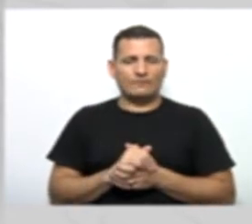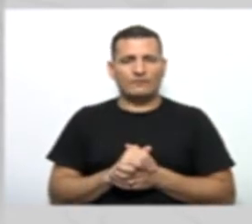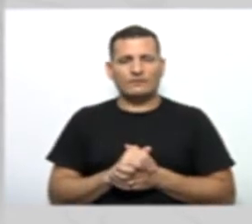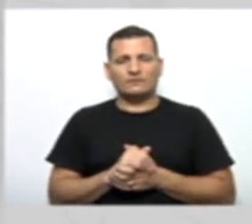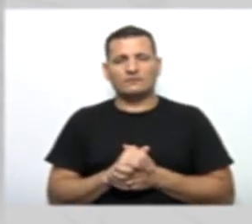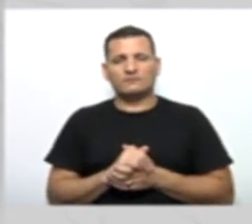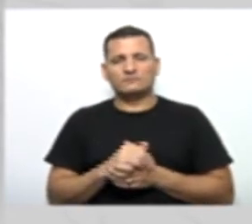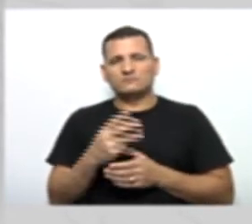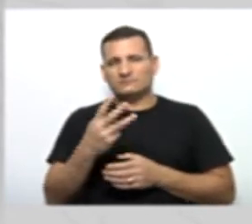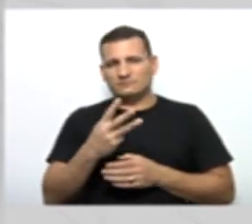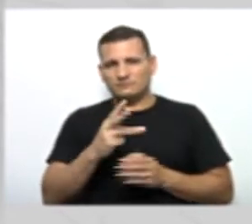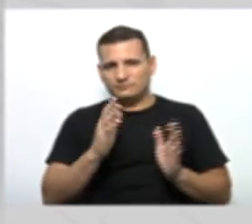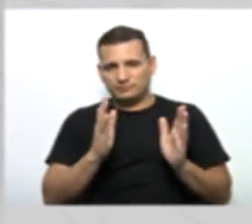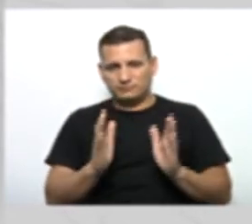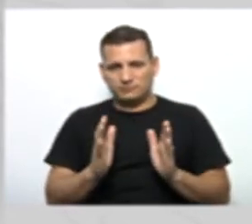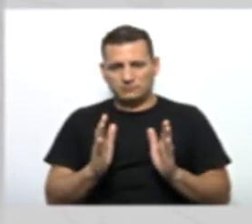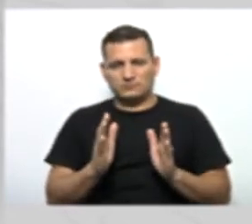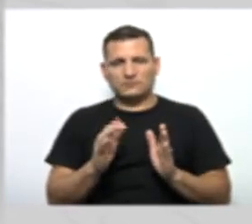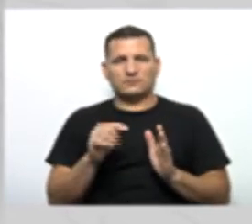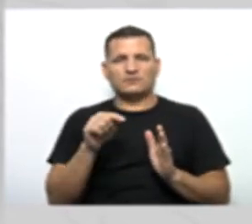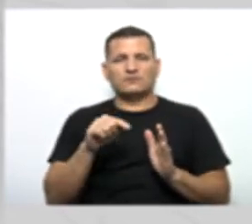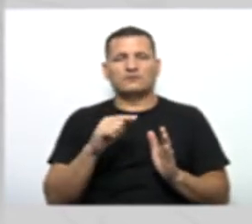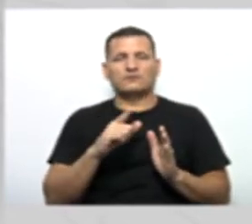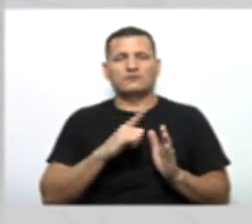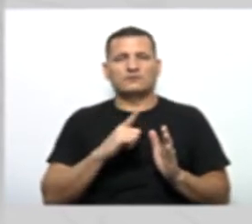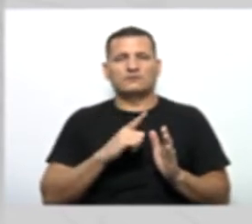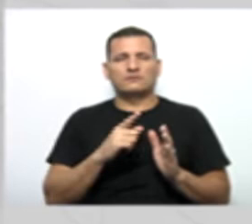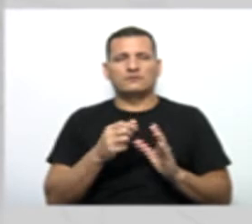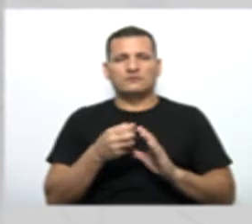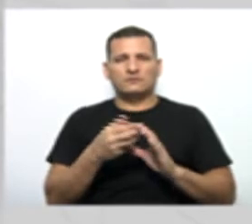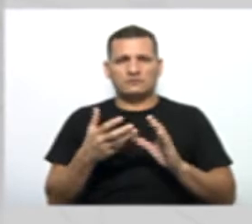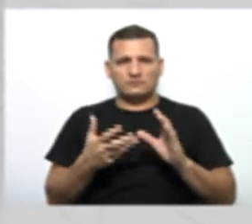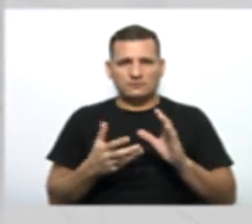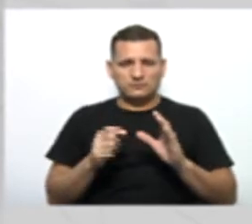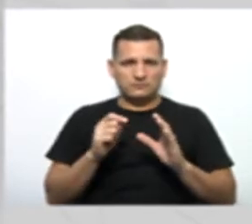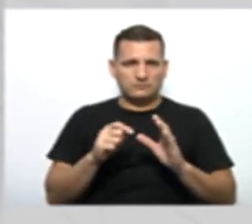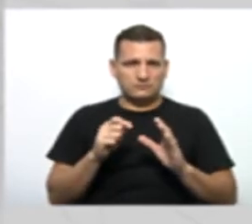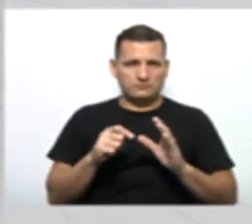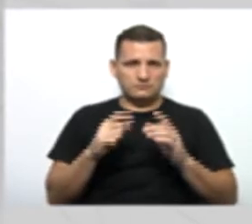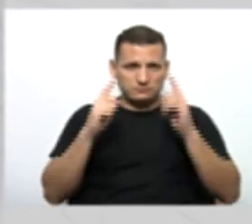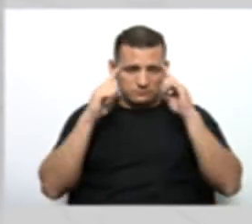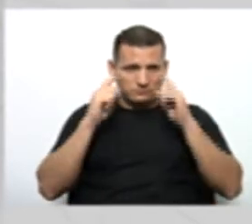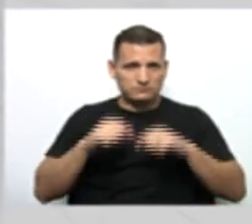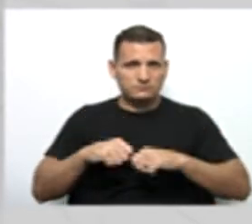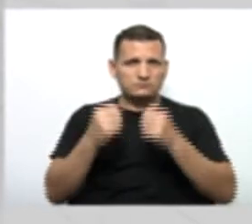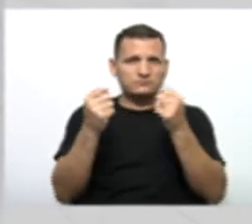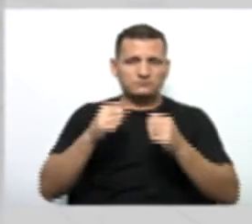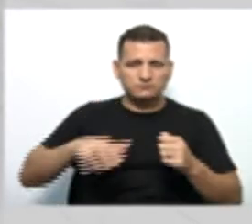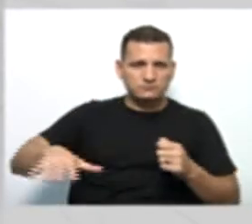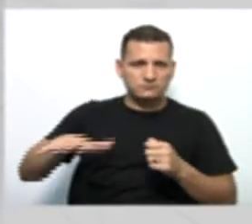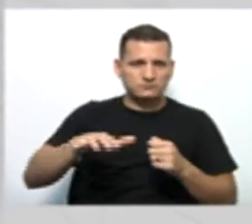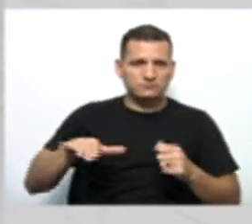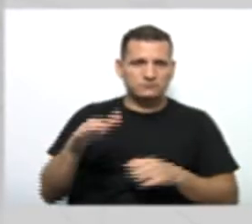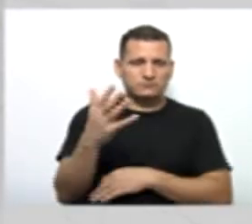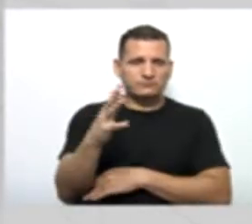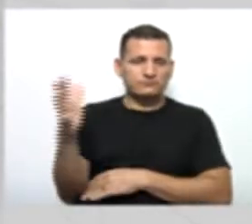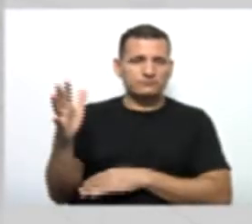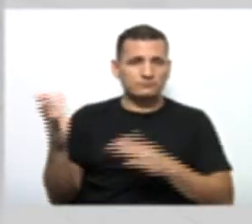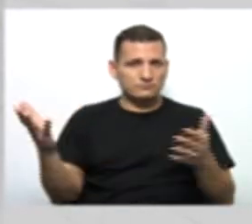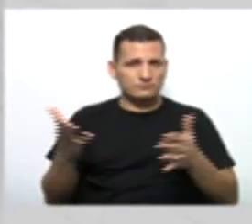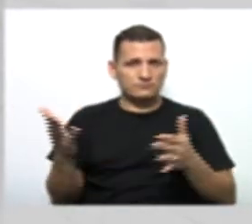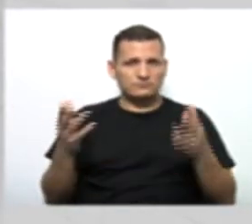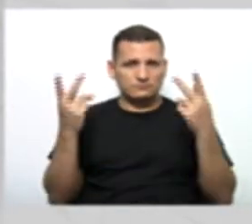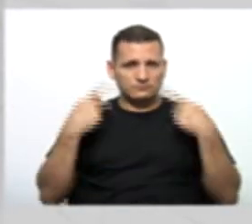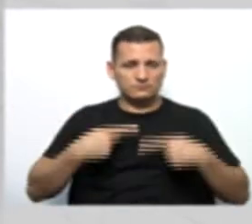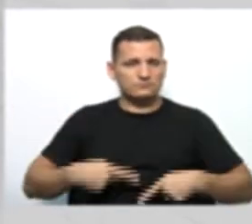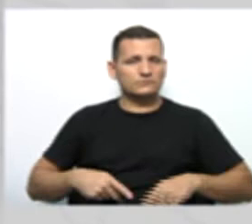estágio, ele é caracterizado por uma agressão ao meio ambiente. Agora o homem já começou a ter capacidade de modificar o